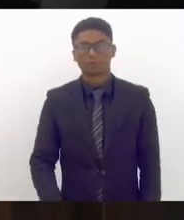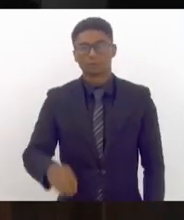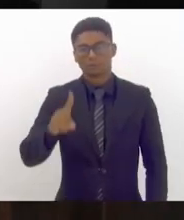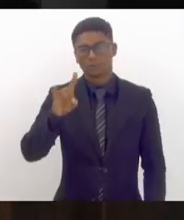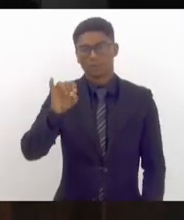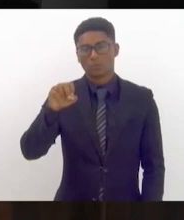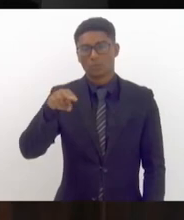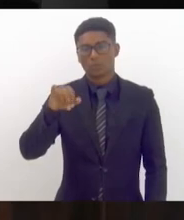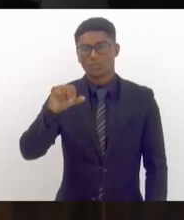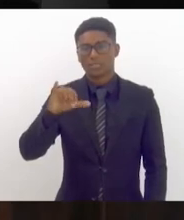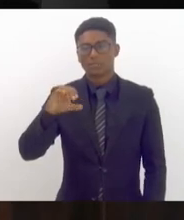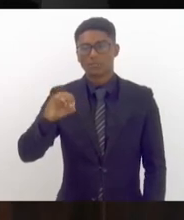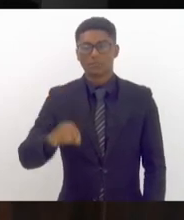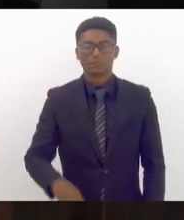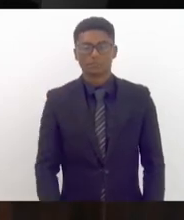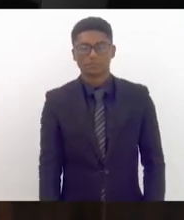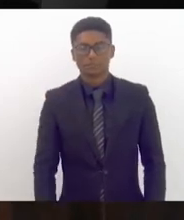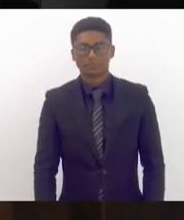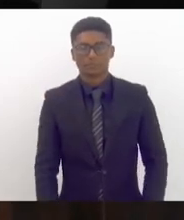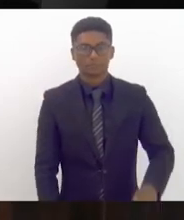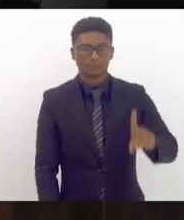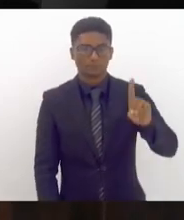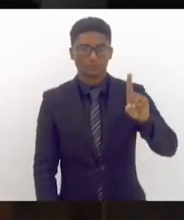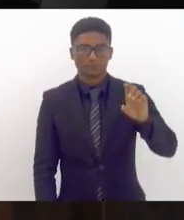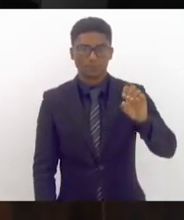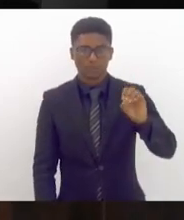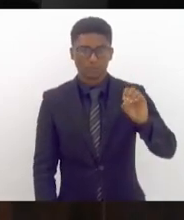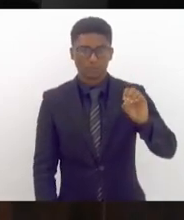Lins, deputado Deodalto,